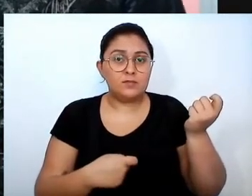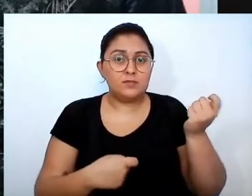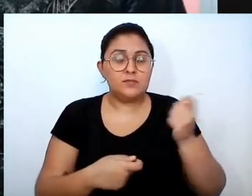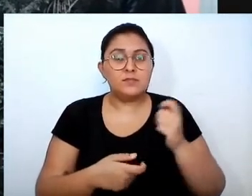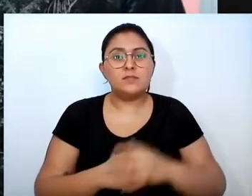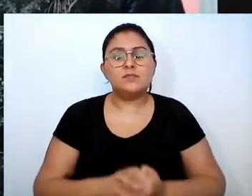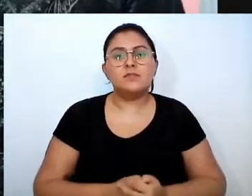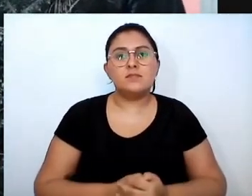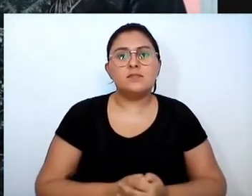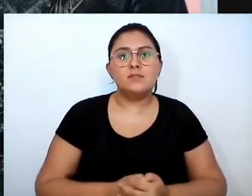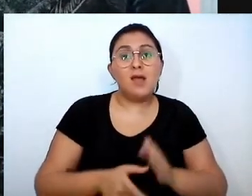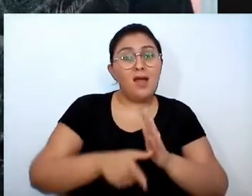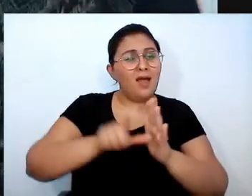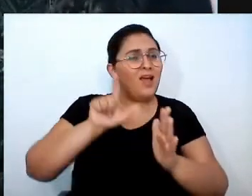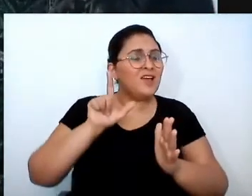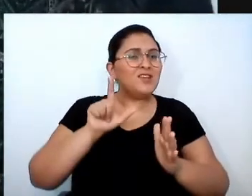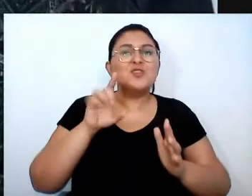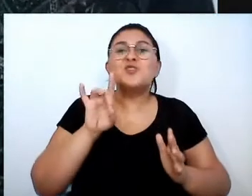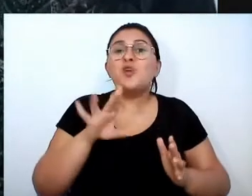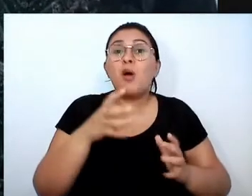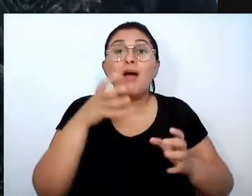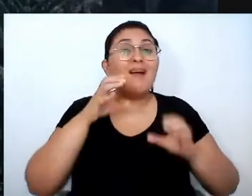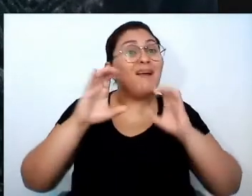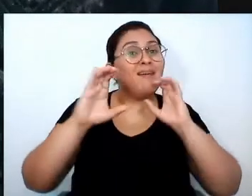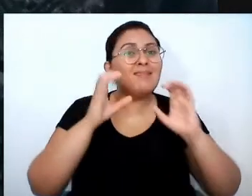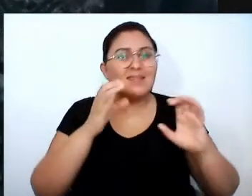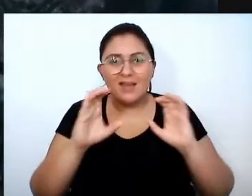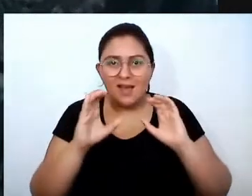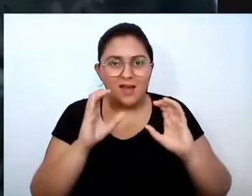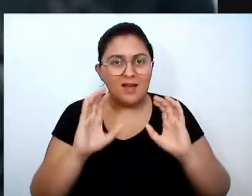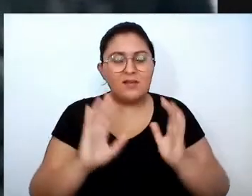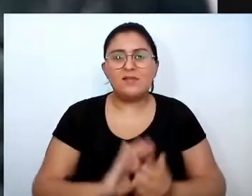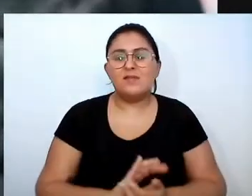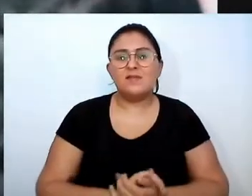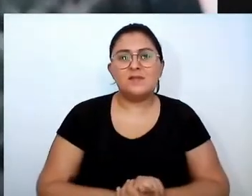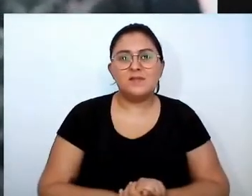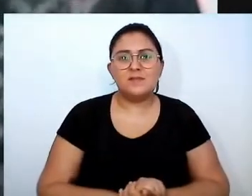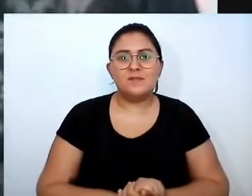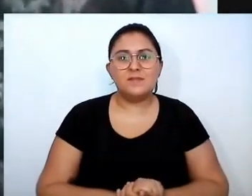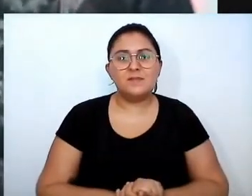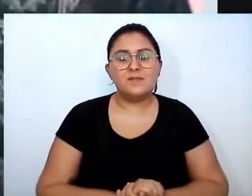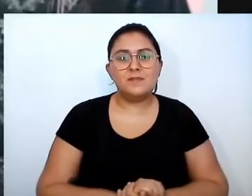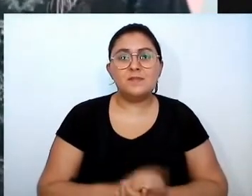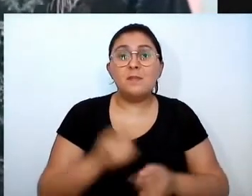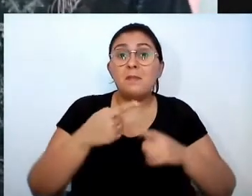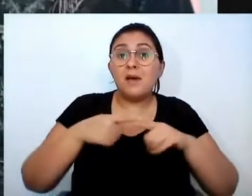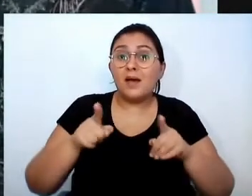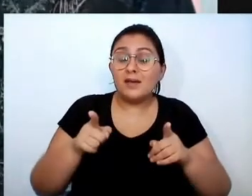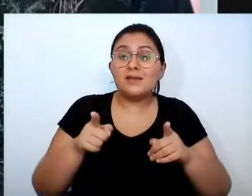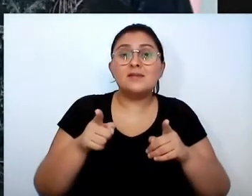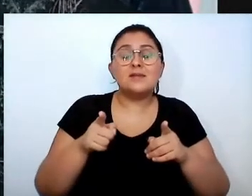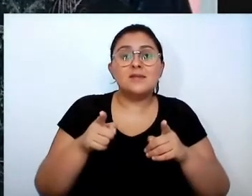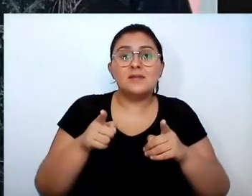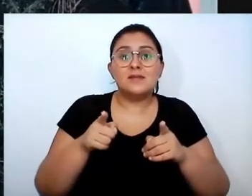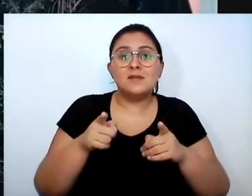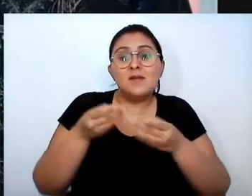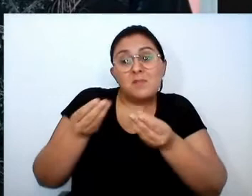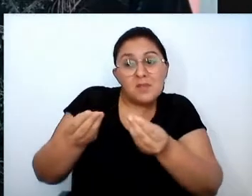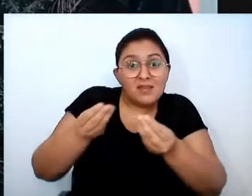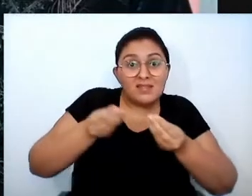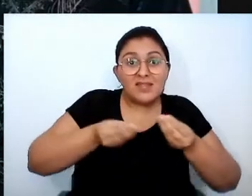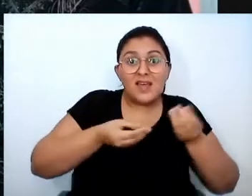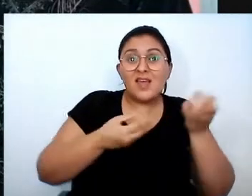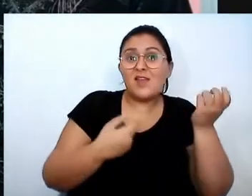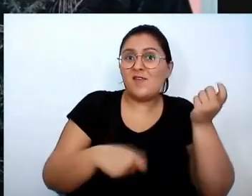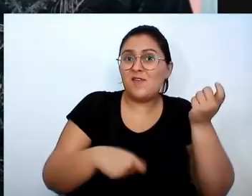não tinha Sim, nada de música, só gostava de cantar. sim, E depois eu ganhei o violão, né? Eu